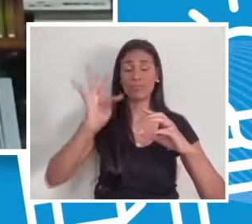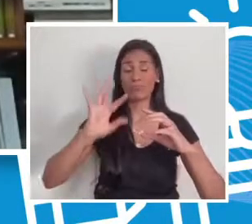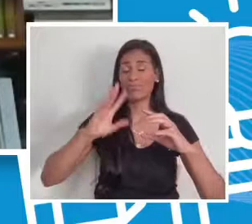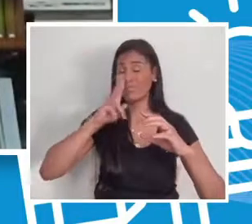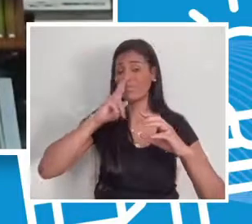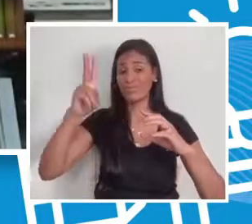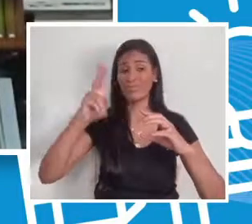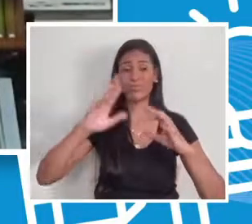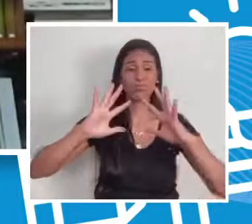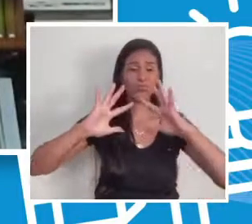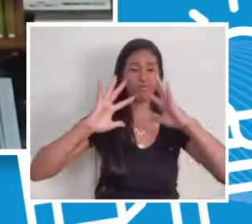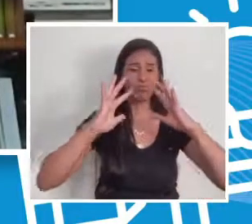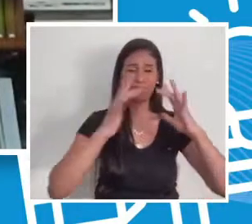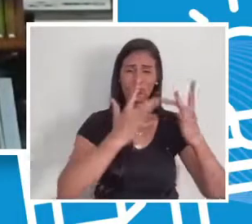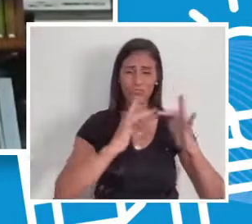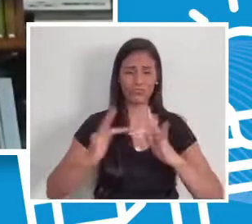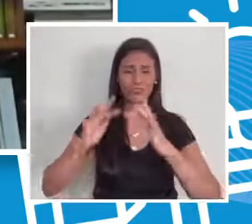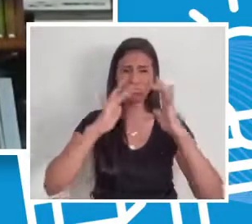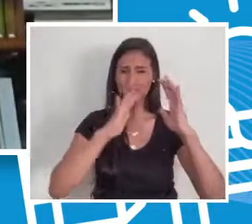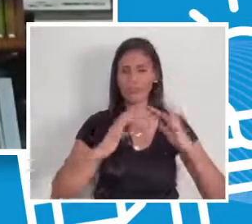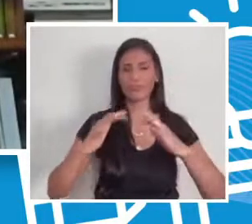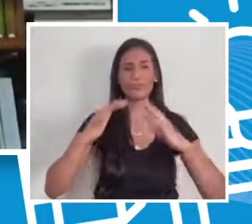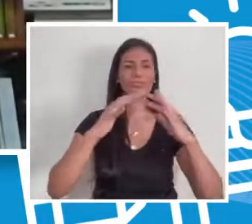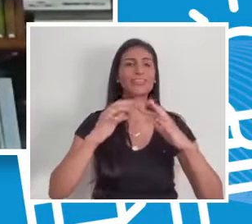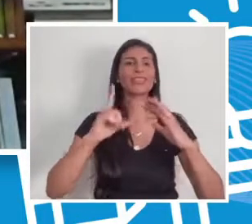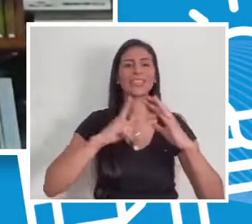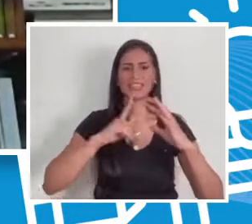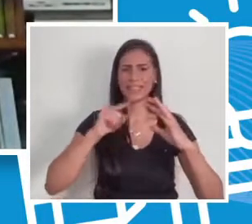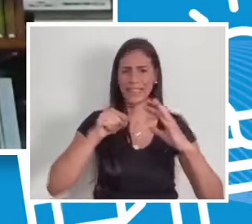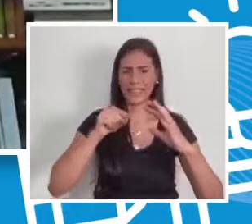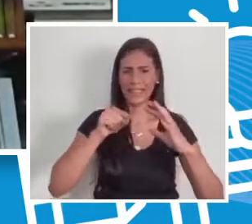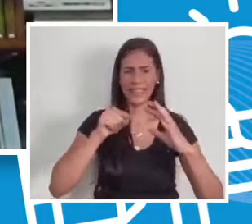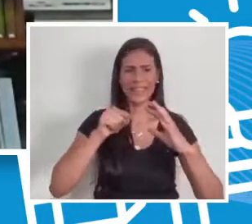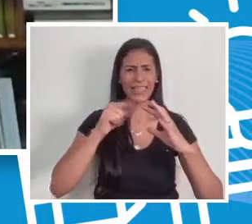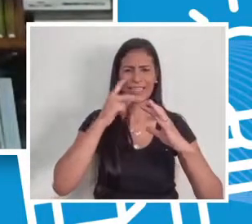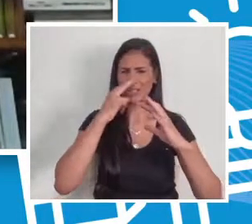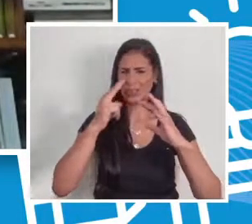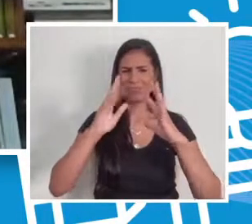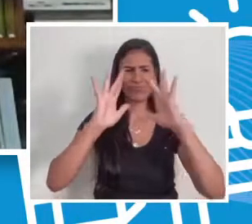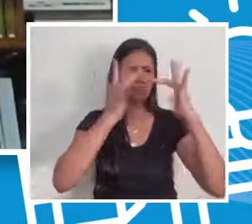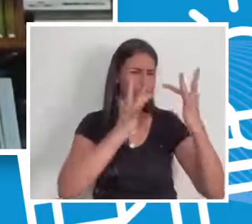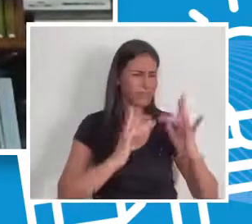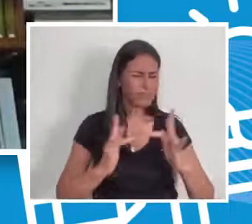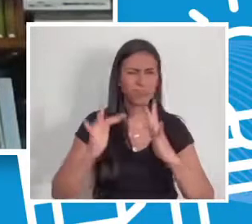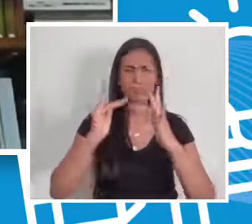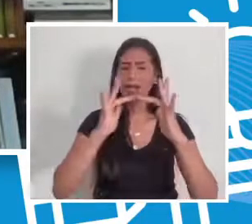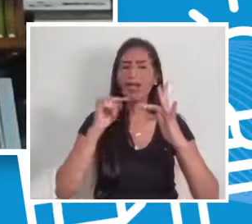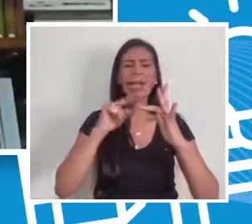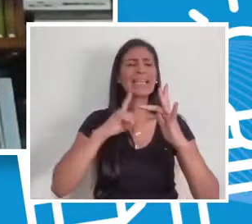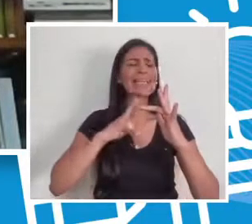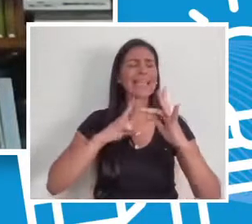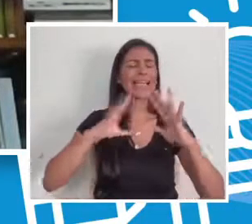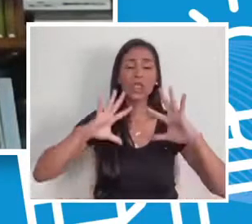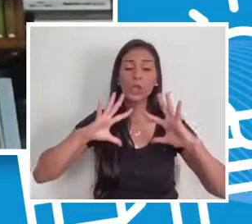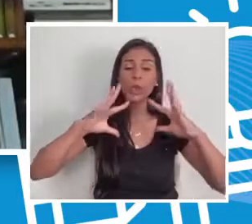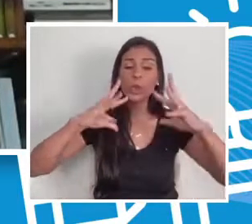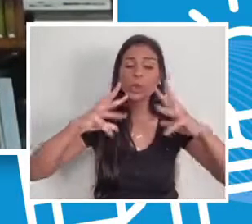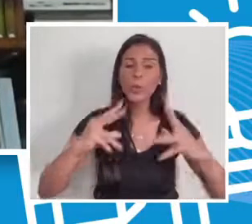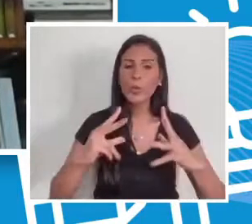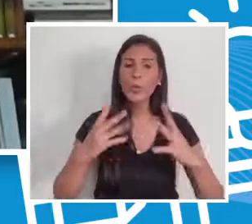sinapses estão processando tudo que você pode imaginar. Estão processando os estímulos